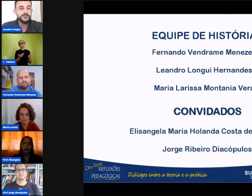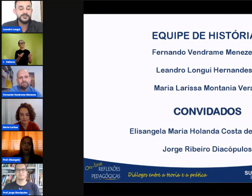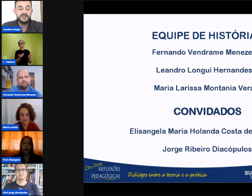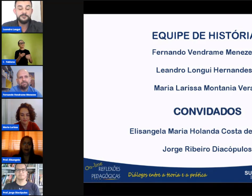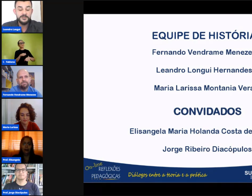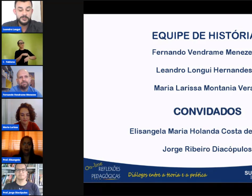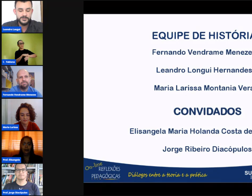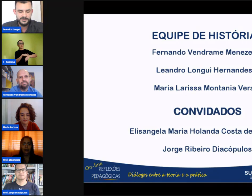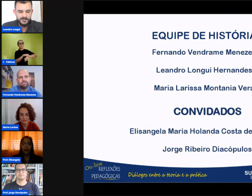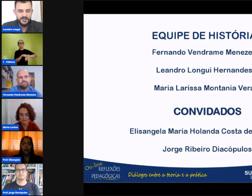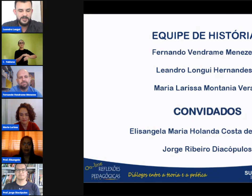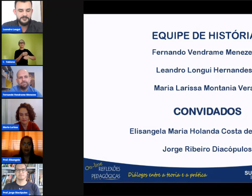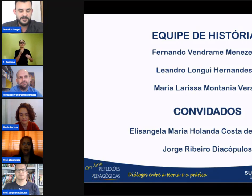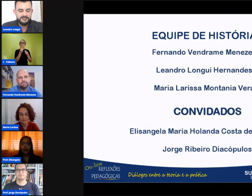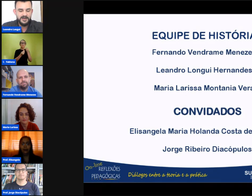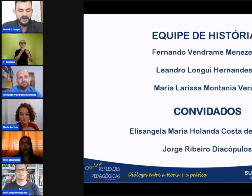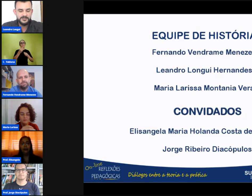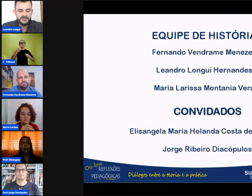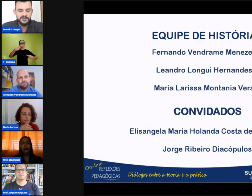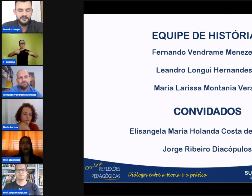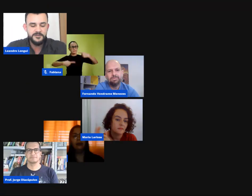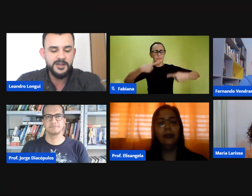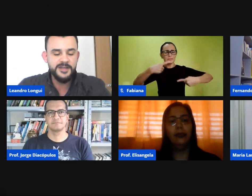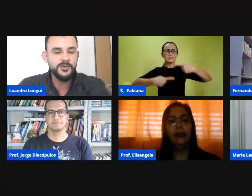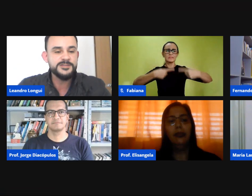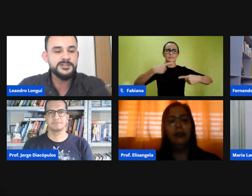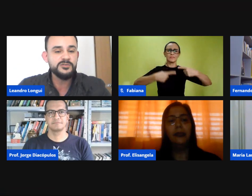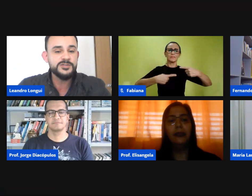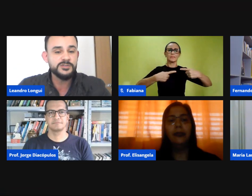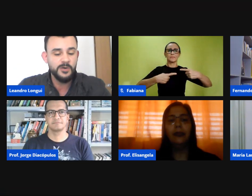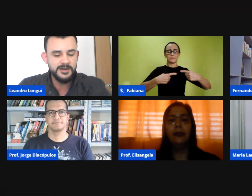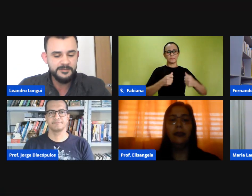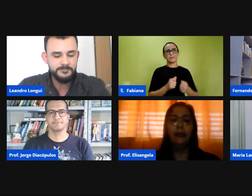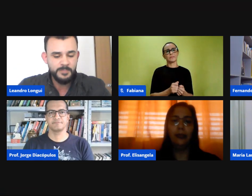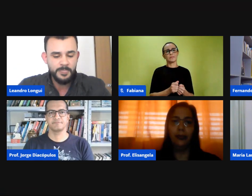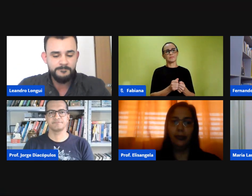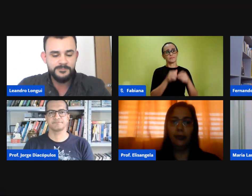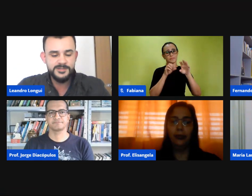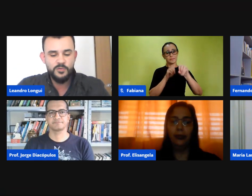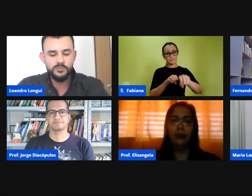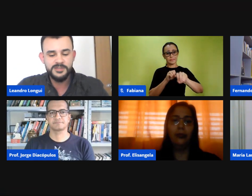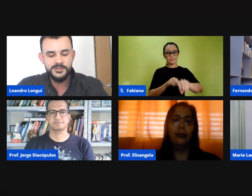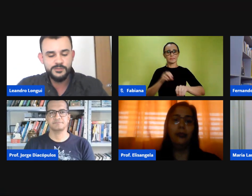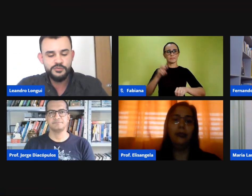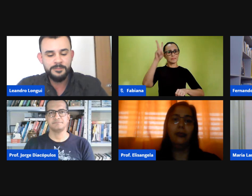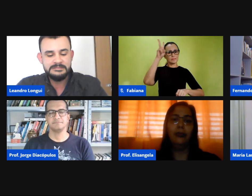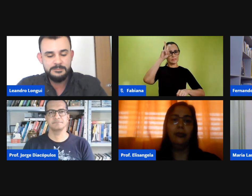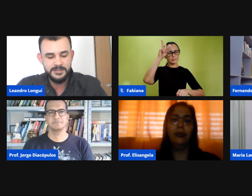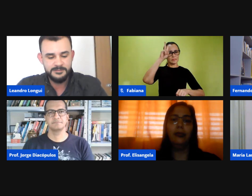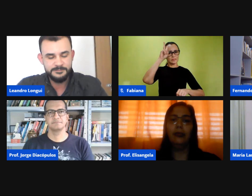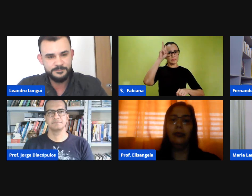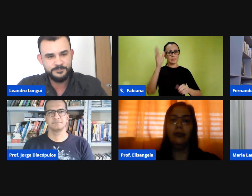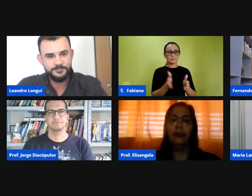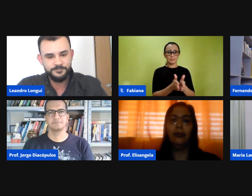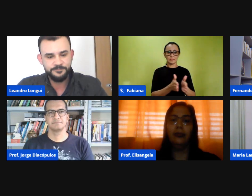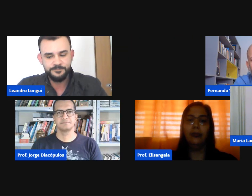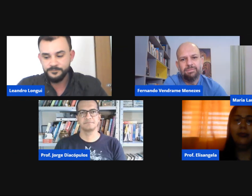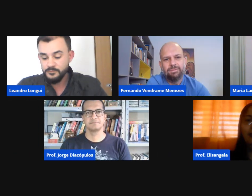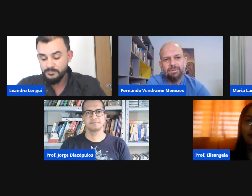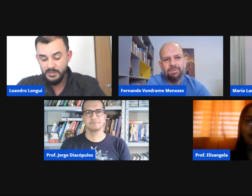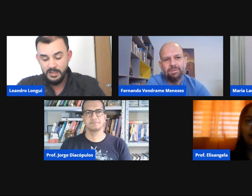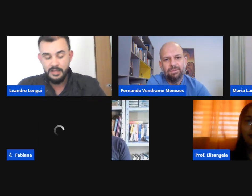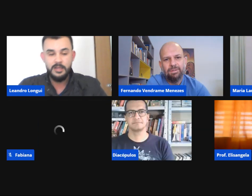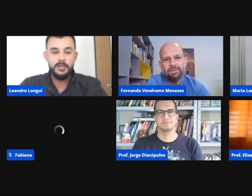os desafios enfrentados referentes ao ensino de história nesse contexto de pandemia.